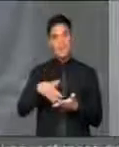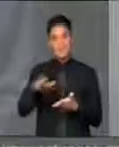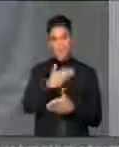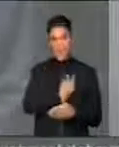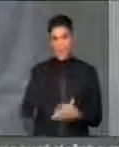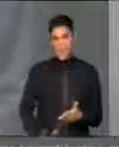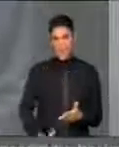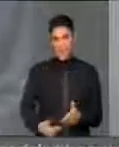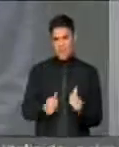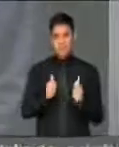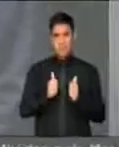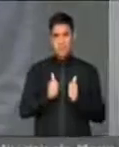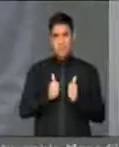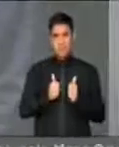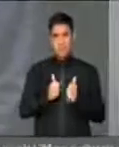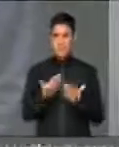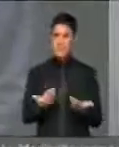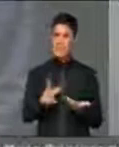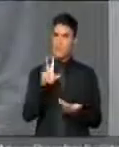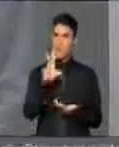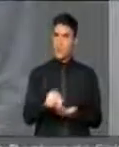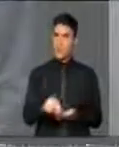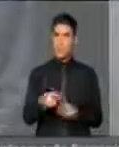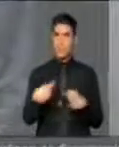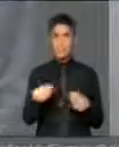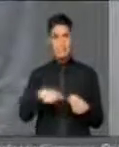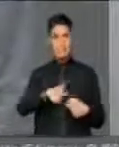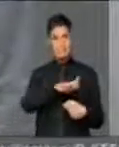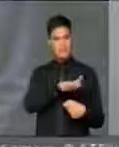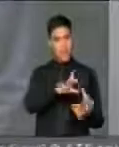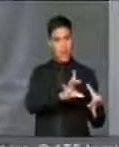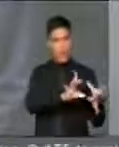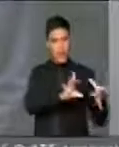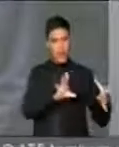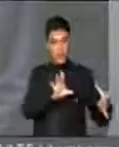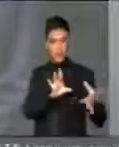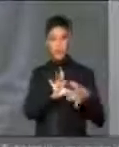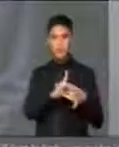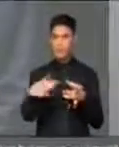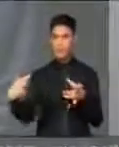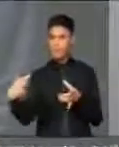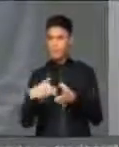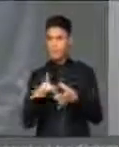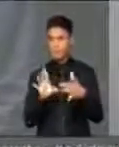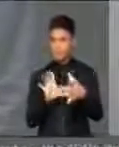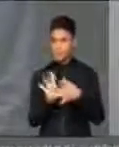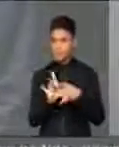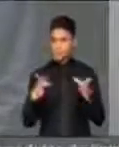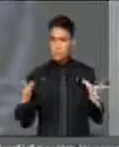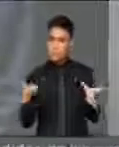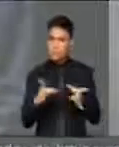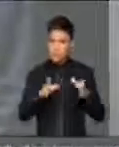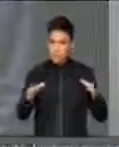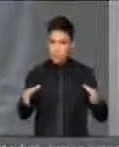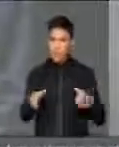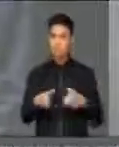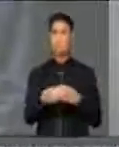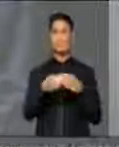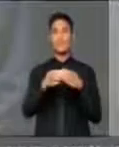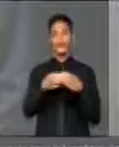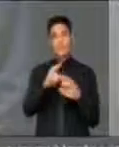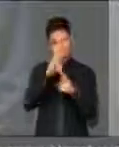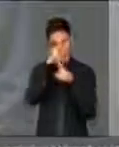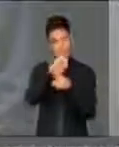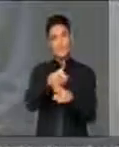para o nosso povo. Precisamos, em seguida, juntar forças em torno de um verdadeiro processo de reconstrução